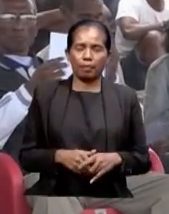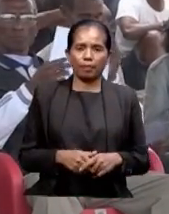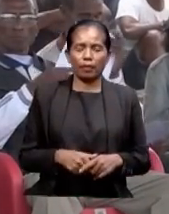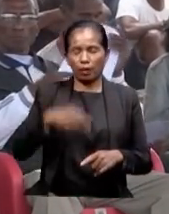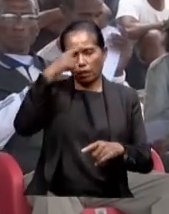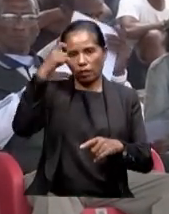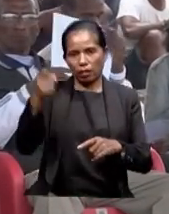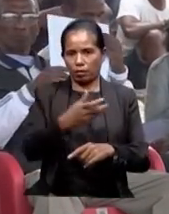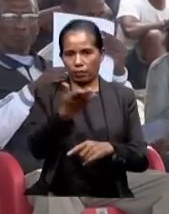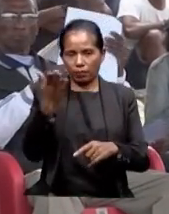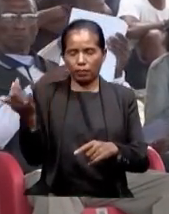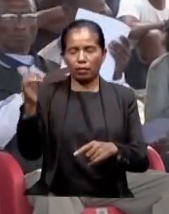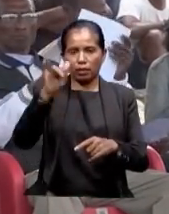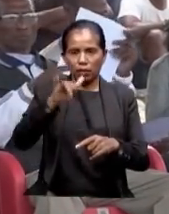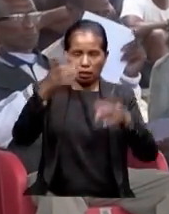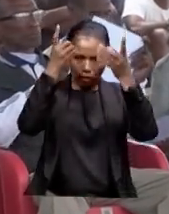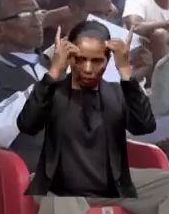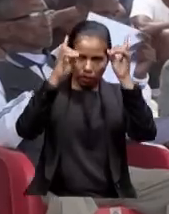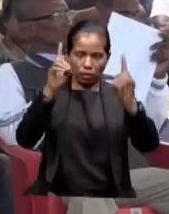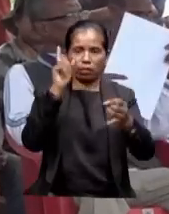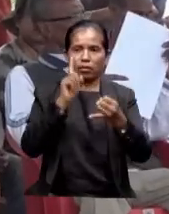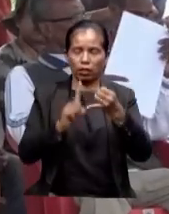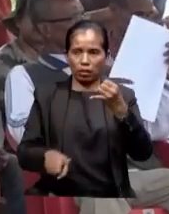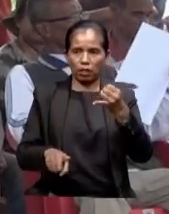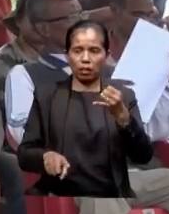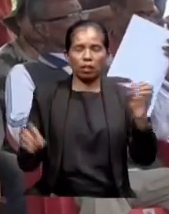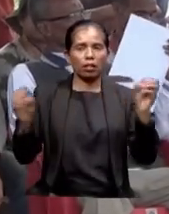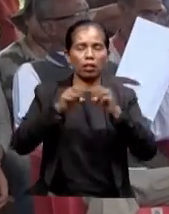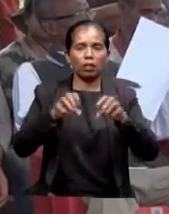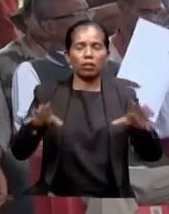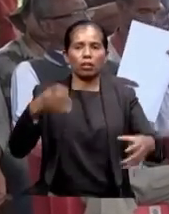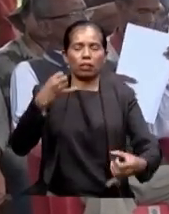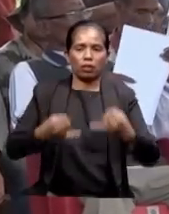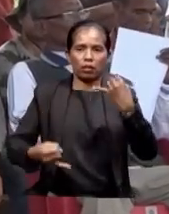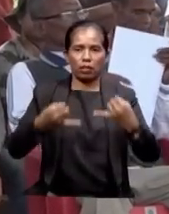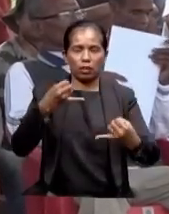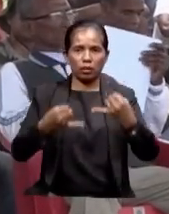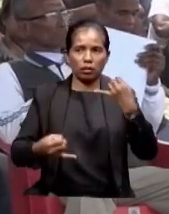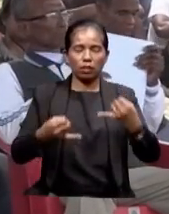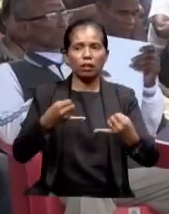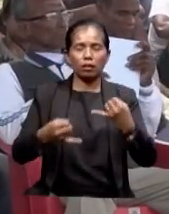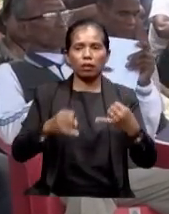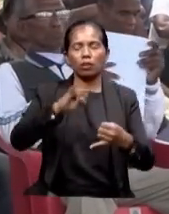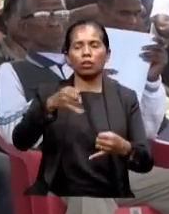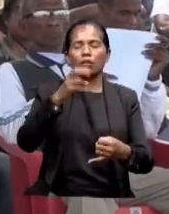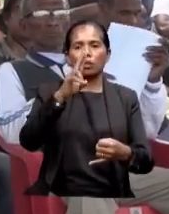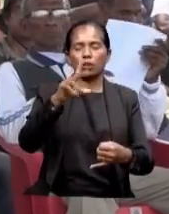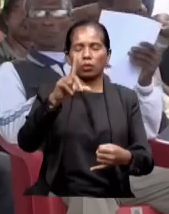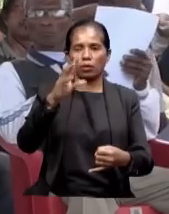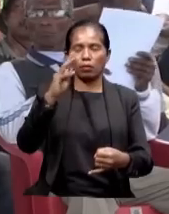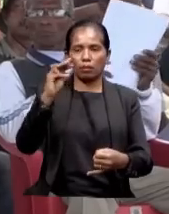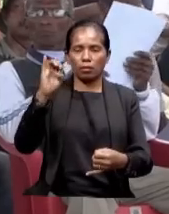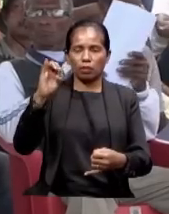Tamba Câmara Sira, decisão nebe ikus, hola usi, juiz, juiza, zulmira. Baros,